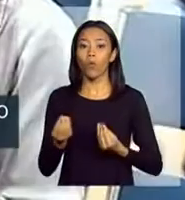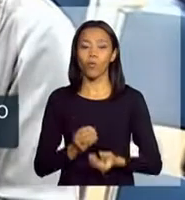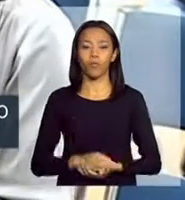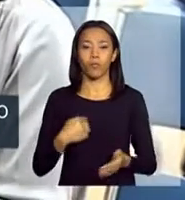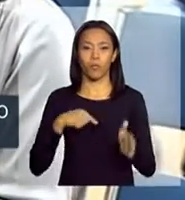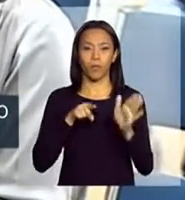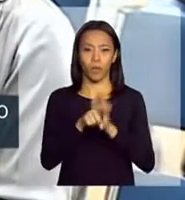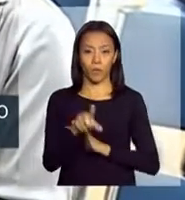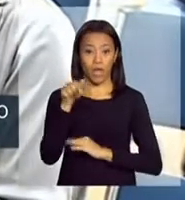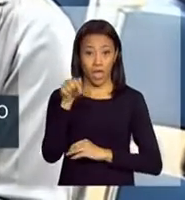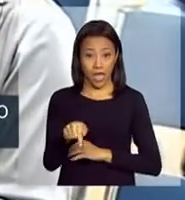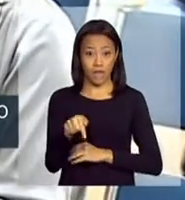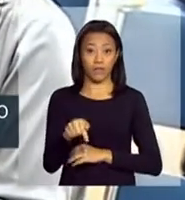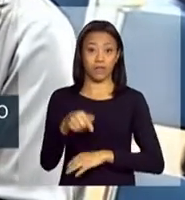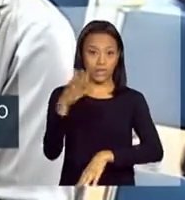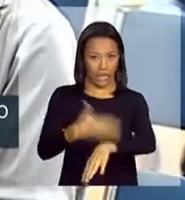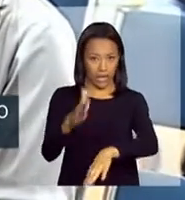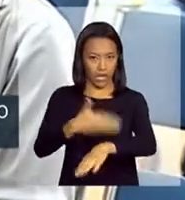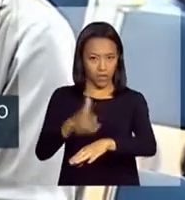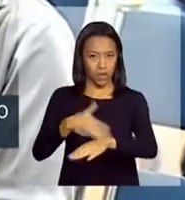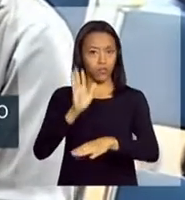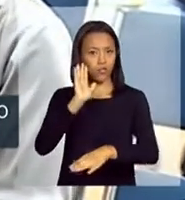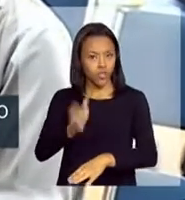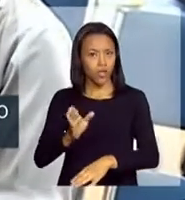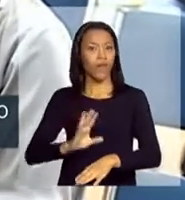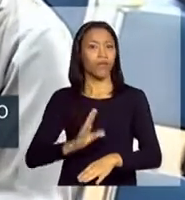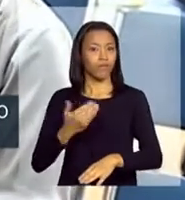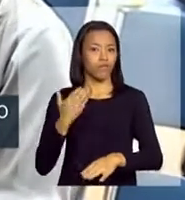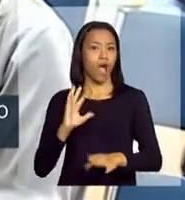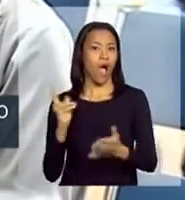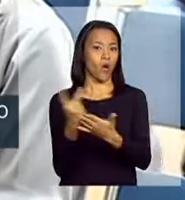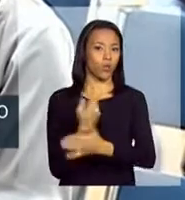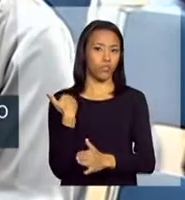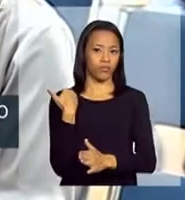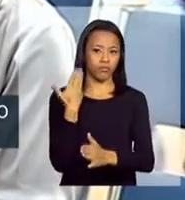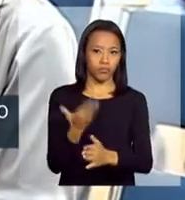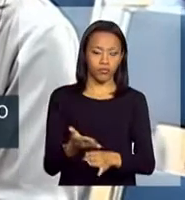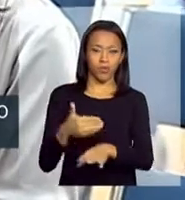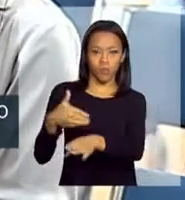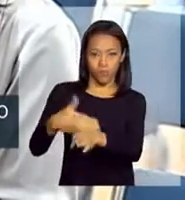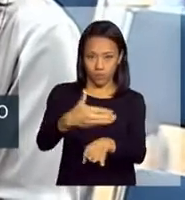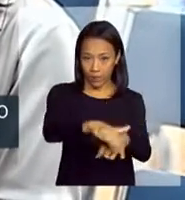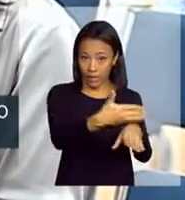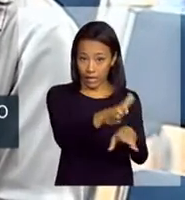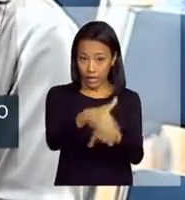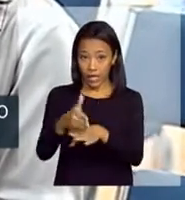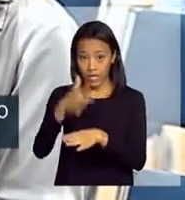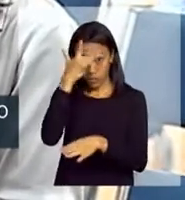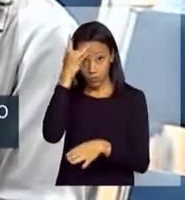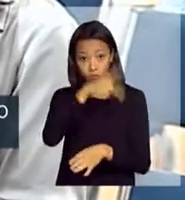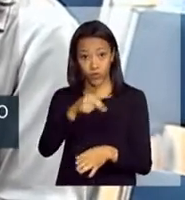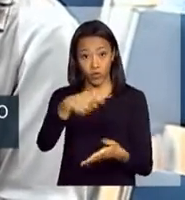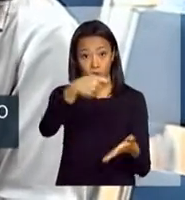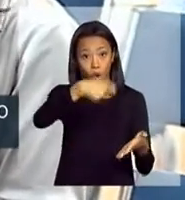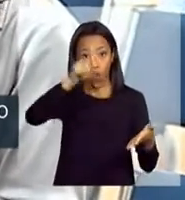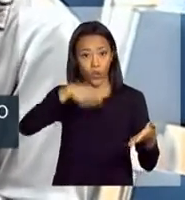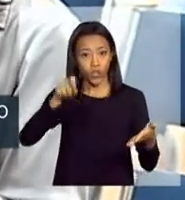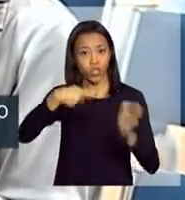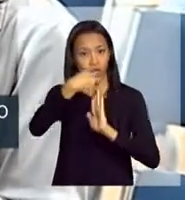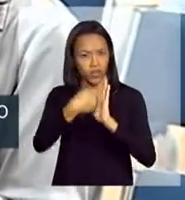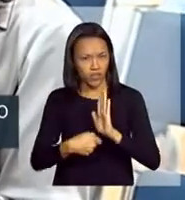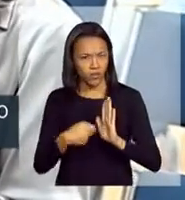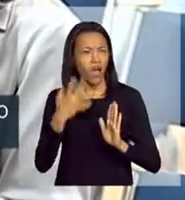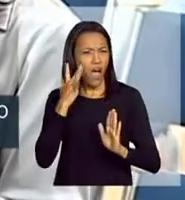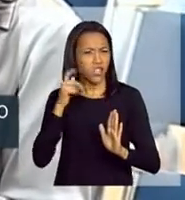esses treinamentos que já ocorrem para os corretores das redações com esse aumento todo o número de inscritos não vai ser preciso